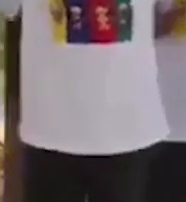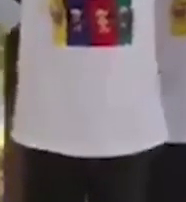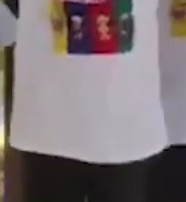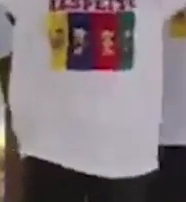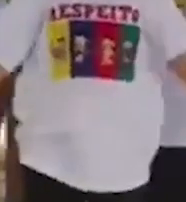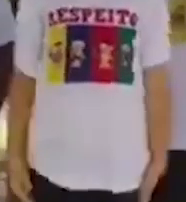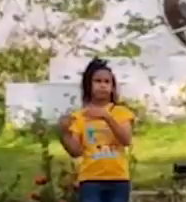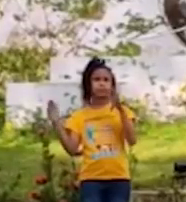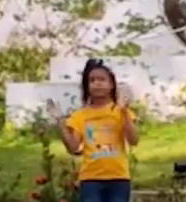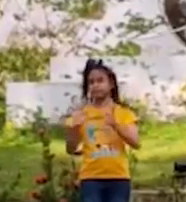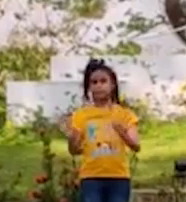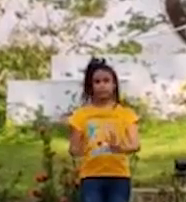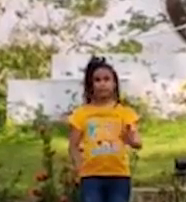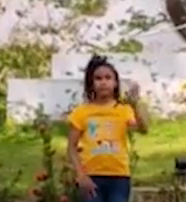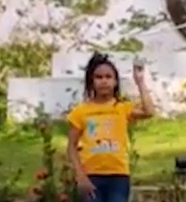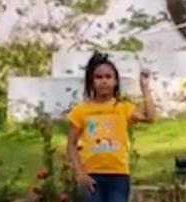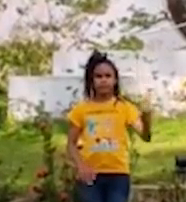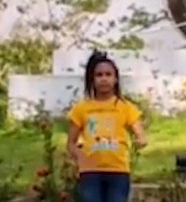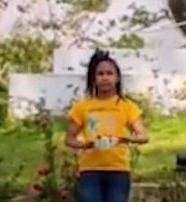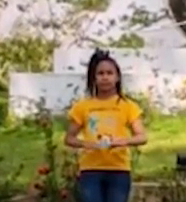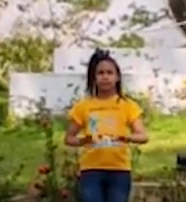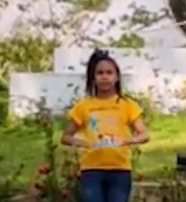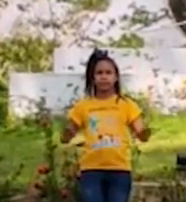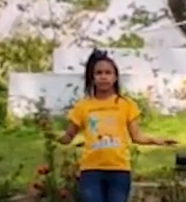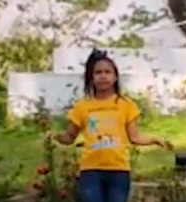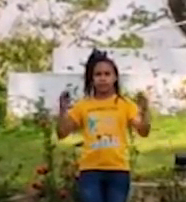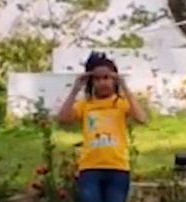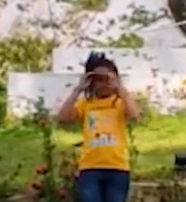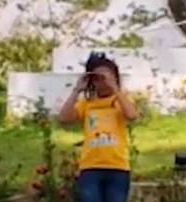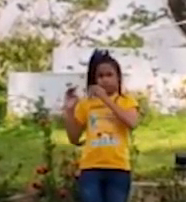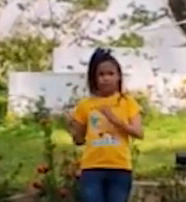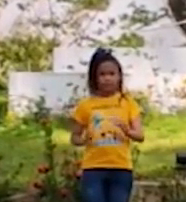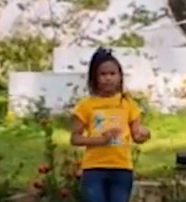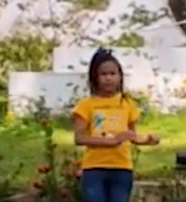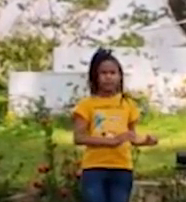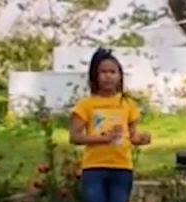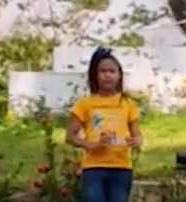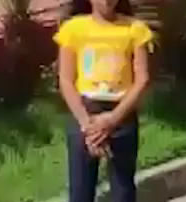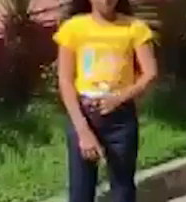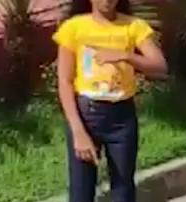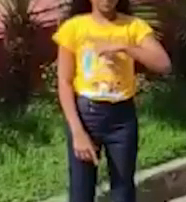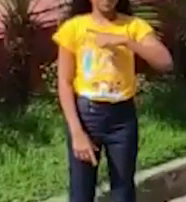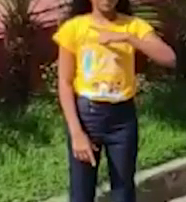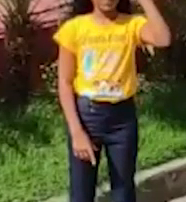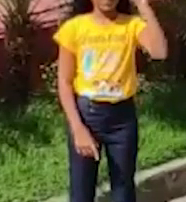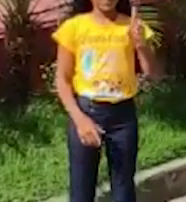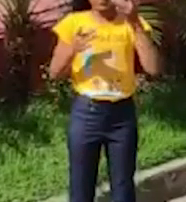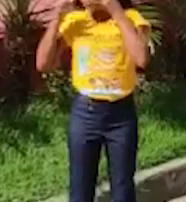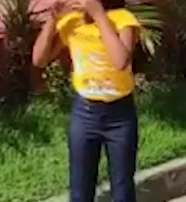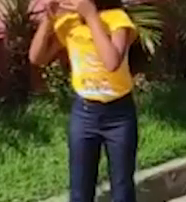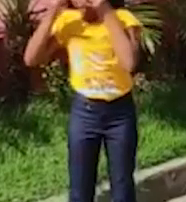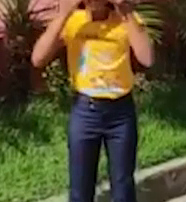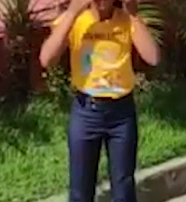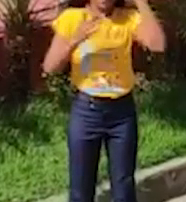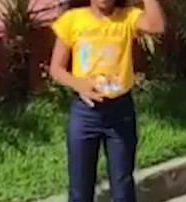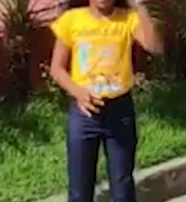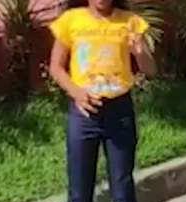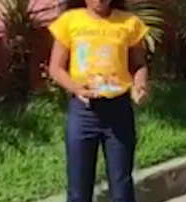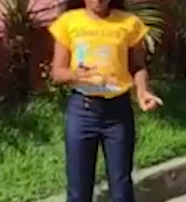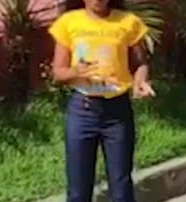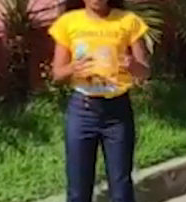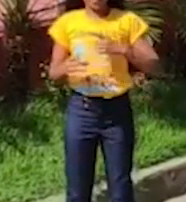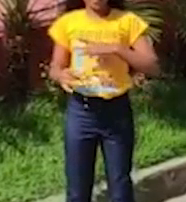sou criança! Em 2020, as cidades de Peritoró, Bacabal, São João do Sóter, Afonso Cunha, Timbiras, Buriti Bravo,